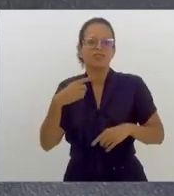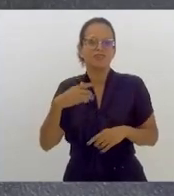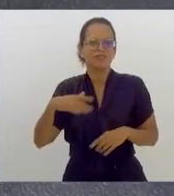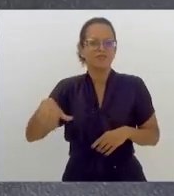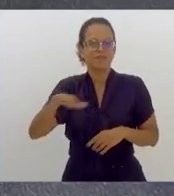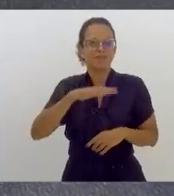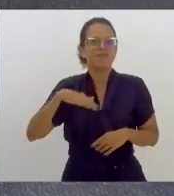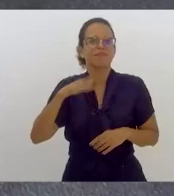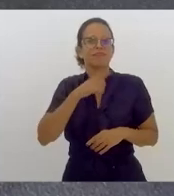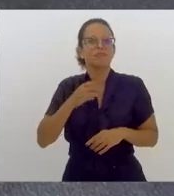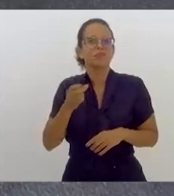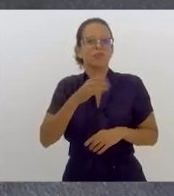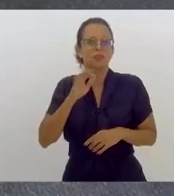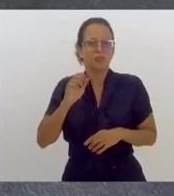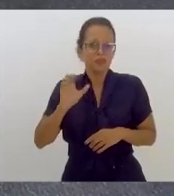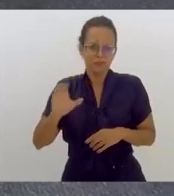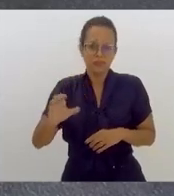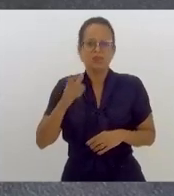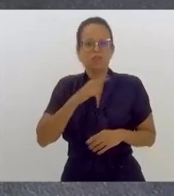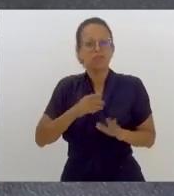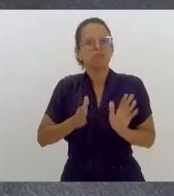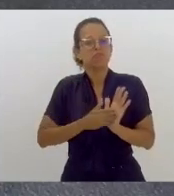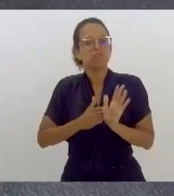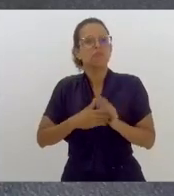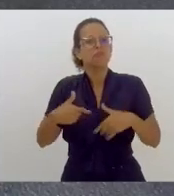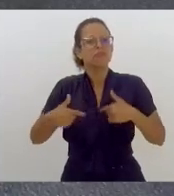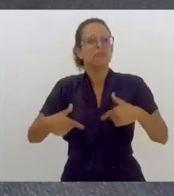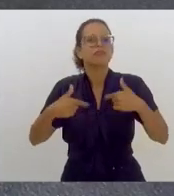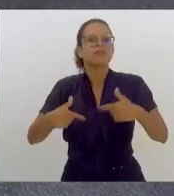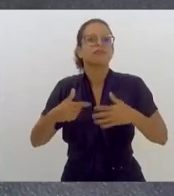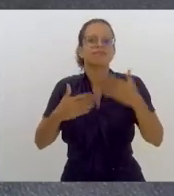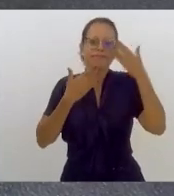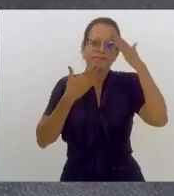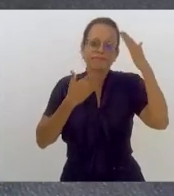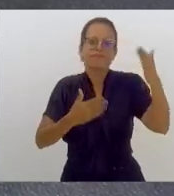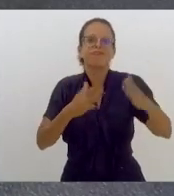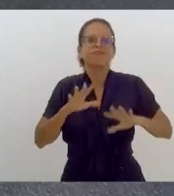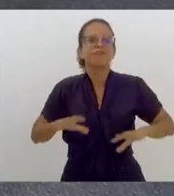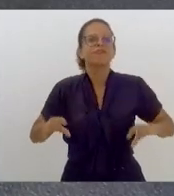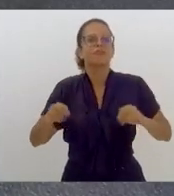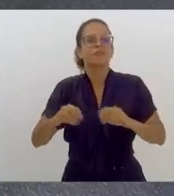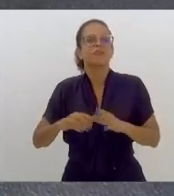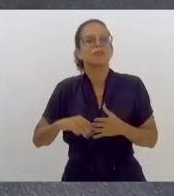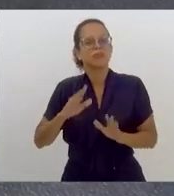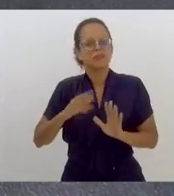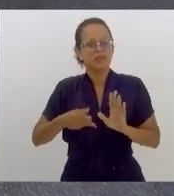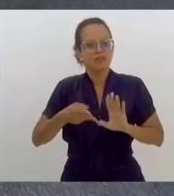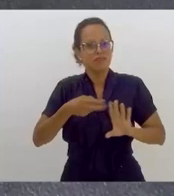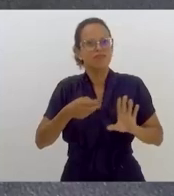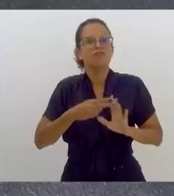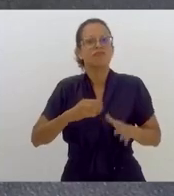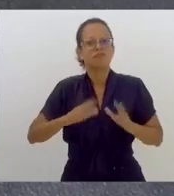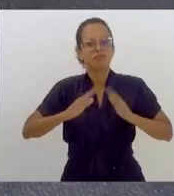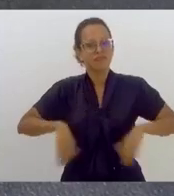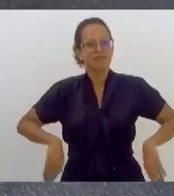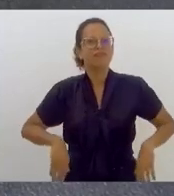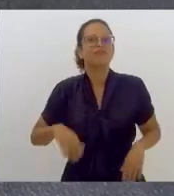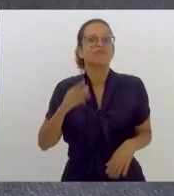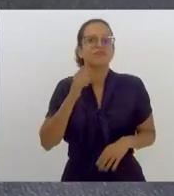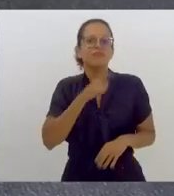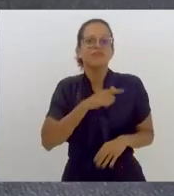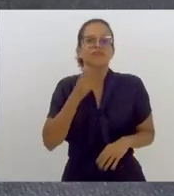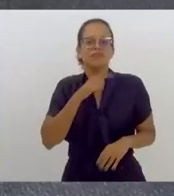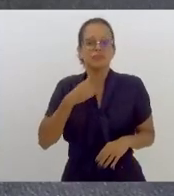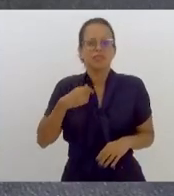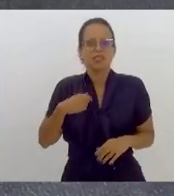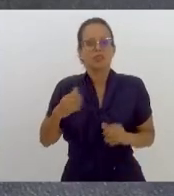um papel também do nosso mandato. Portanto, quero agradecer aqui a derrubada do veto desse projeto, da qual